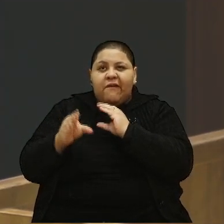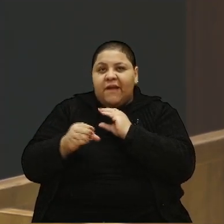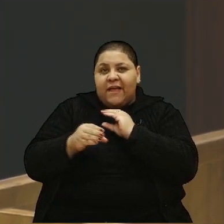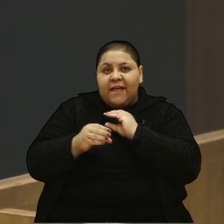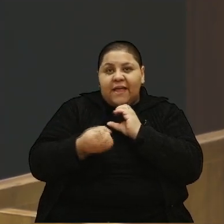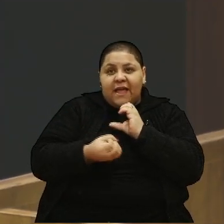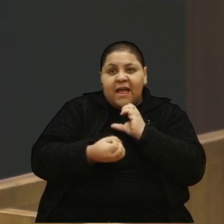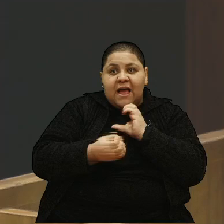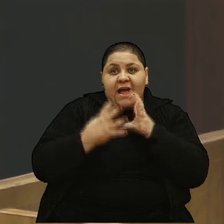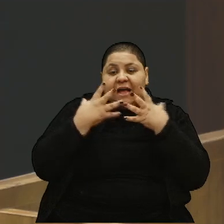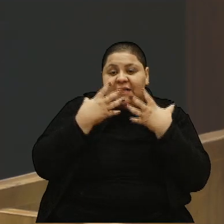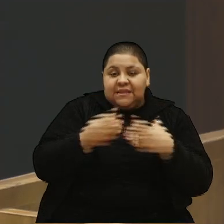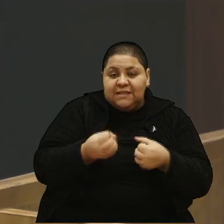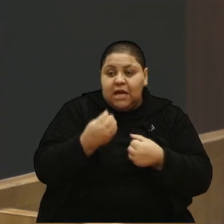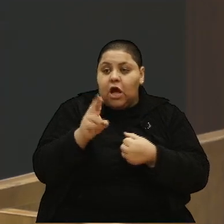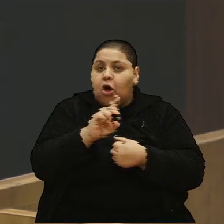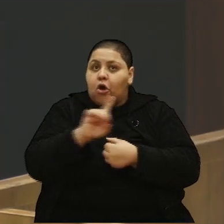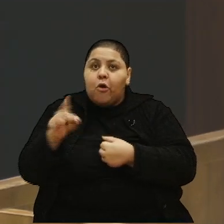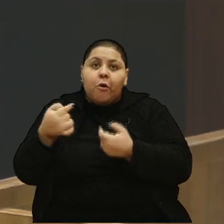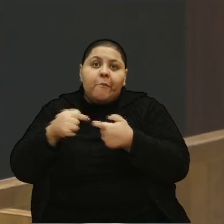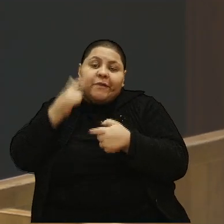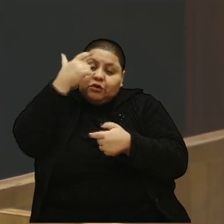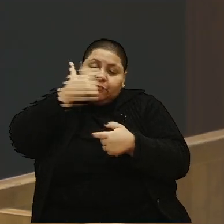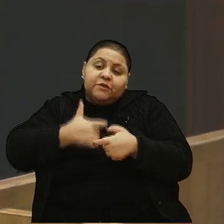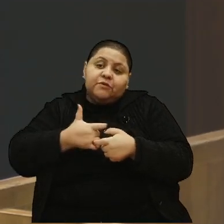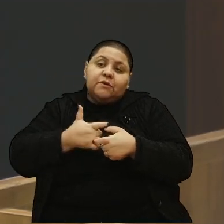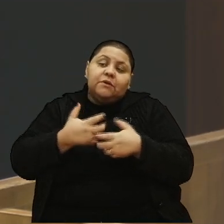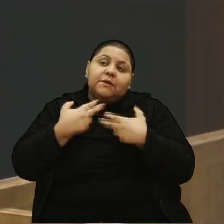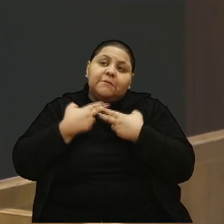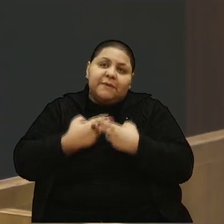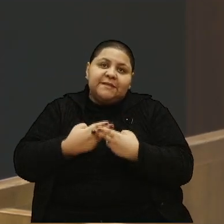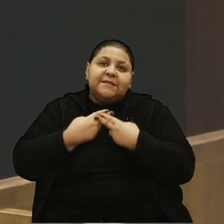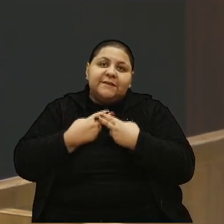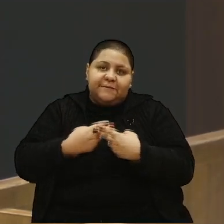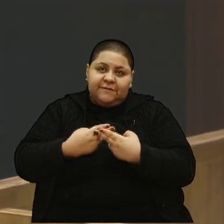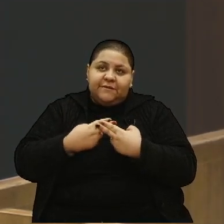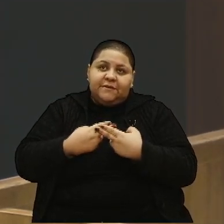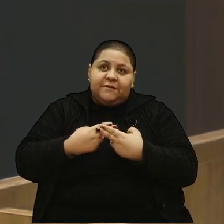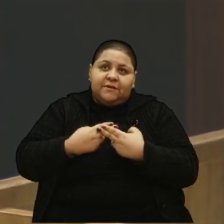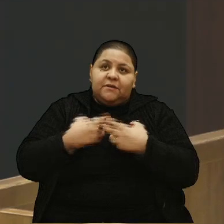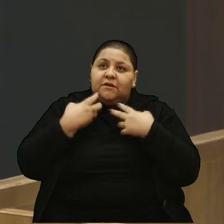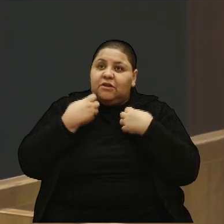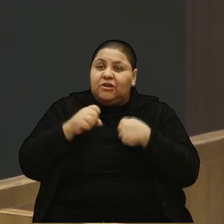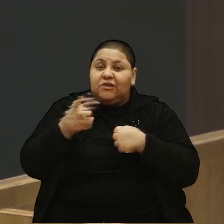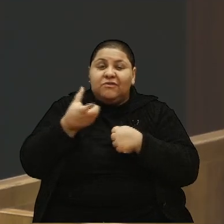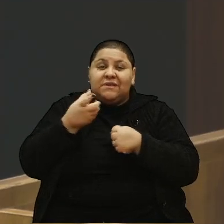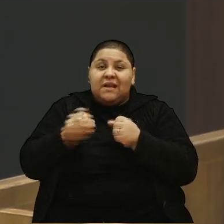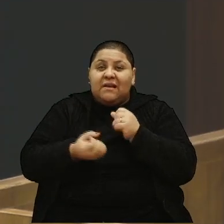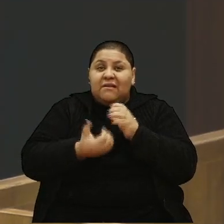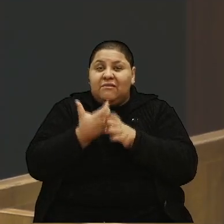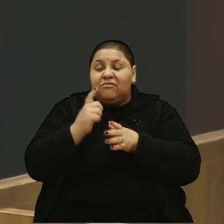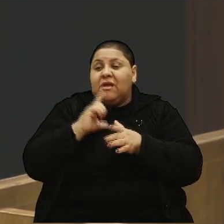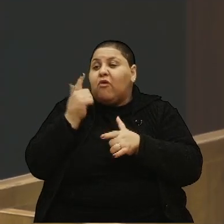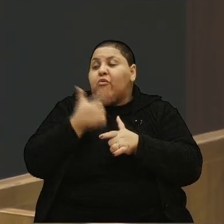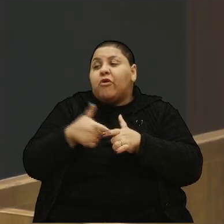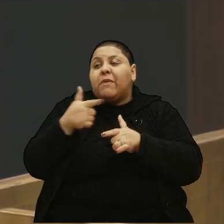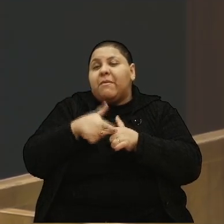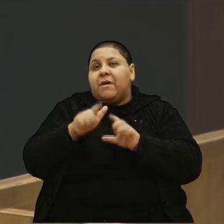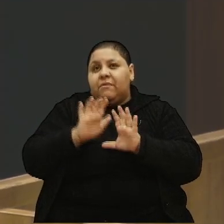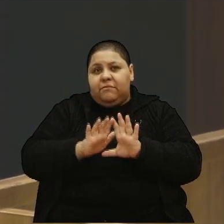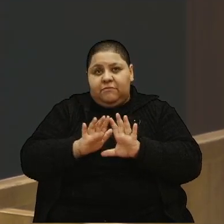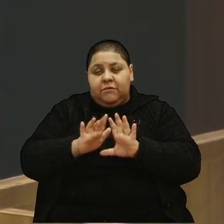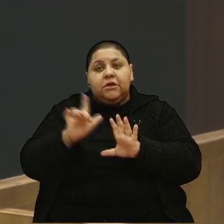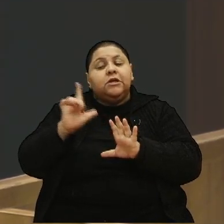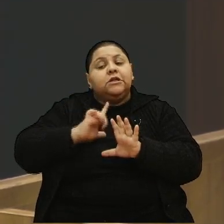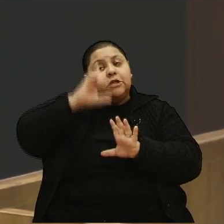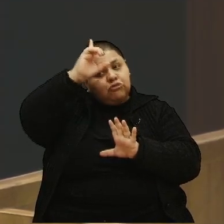não. Mas eu sou uma pessoa paciente. Se a Secretaria não quiser implementar, não tem problema. Ela